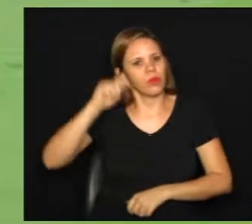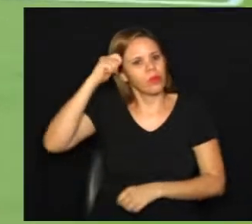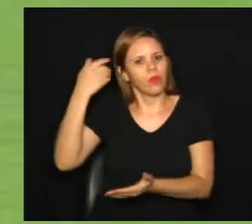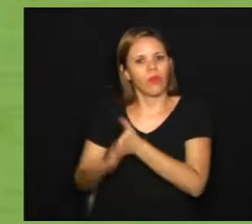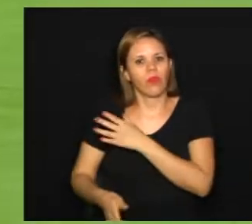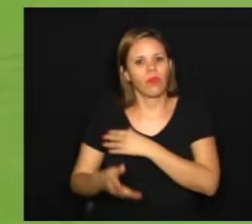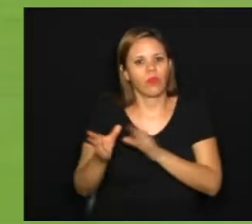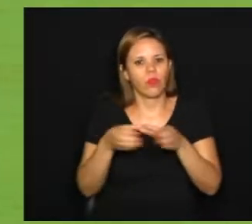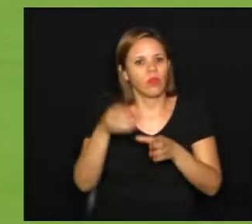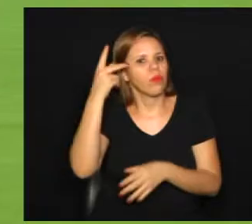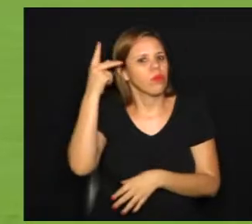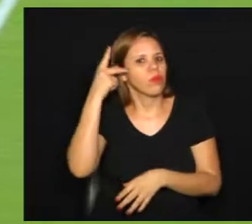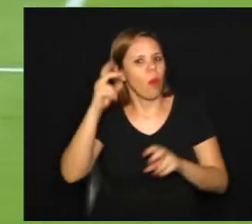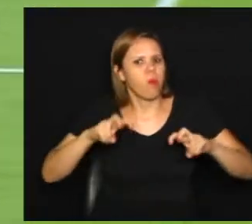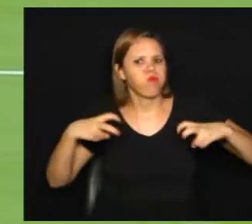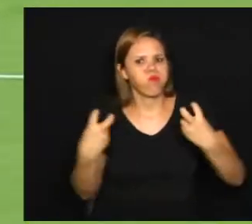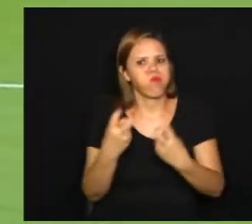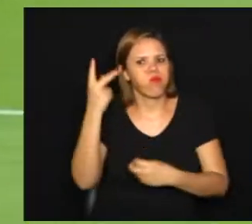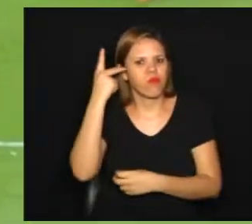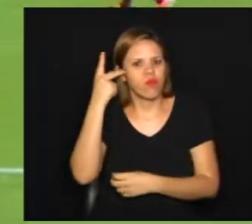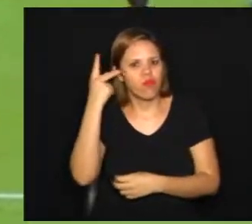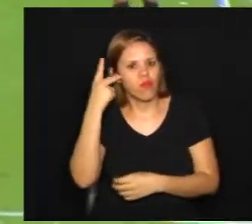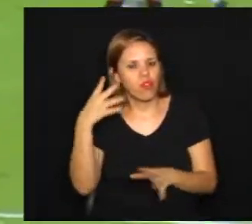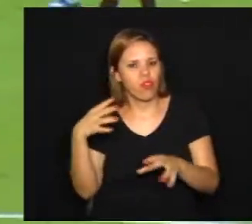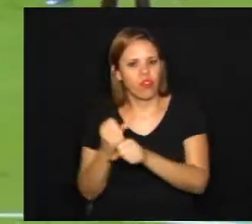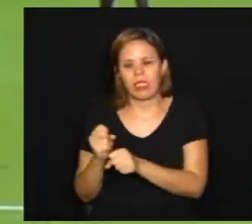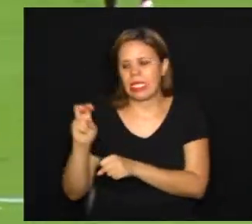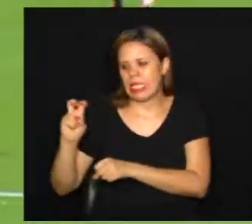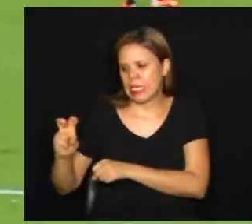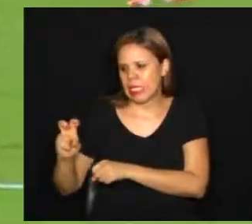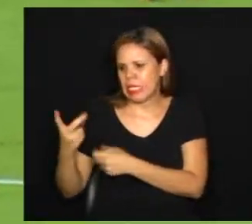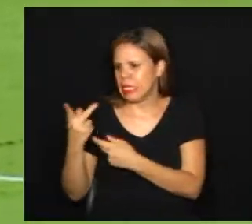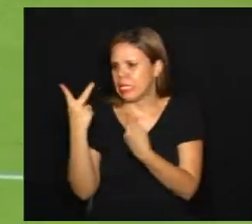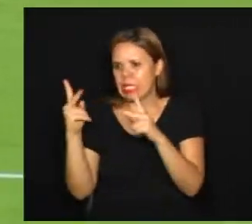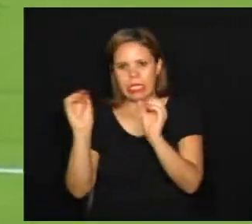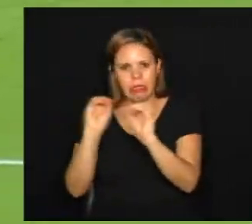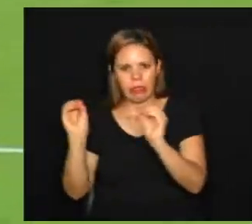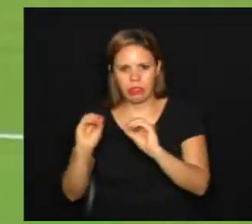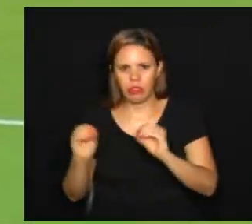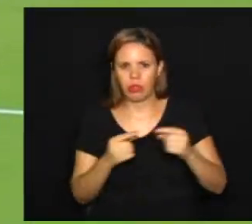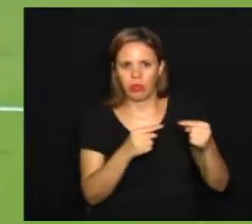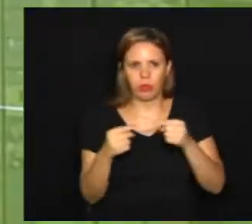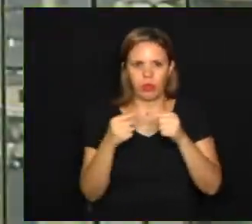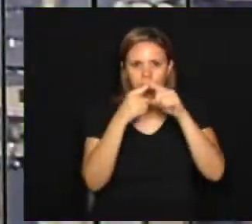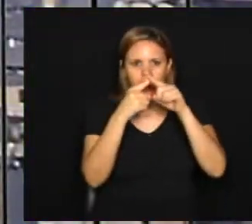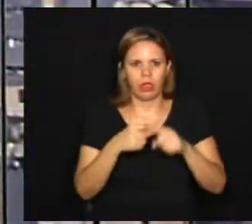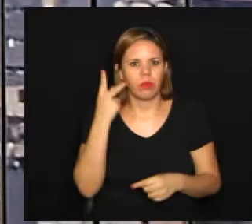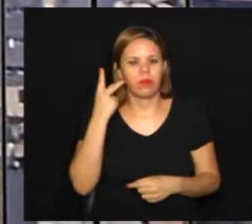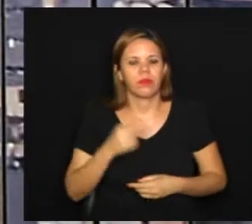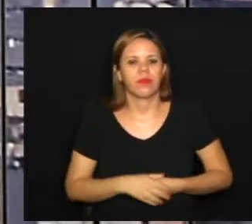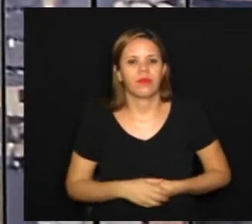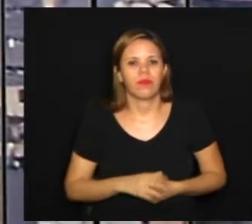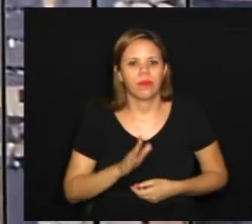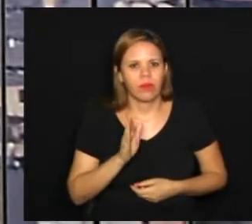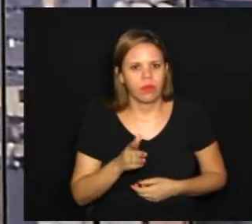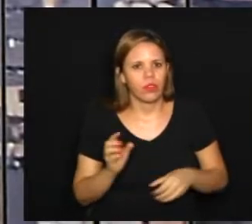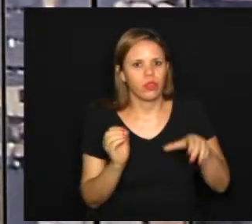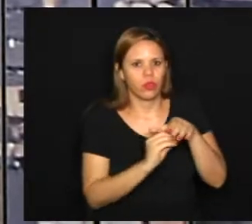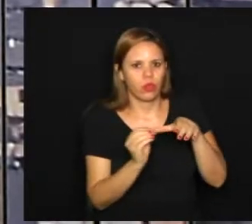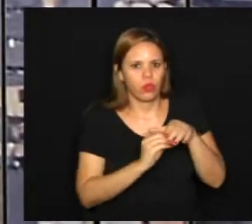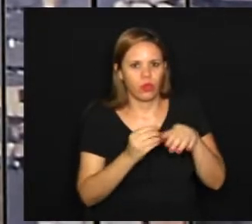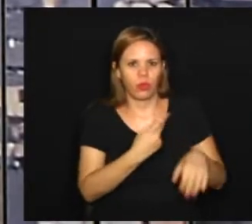São Paulo no Morumbi e acumula agora 5 partidas sem vitória no Campeonato Paulista. Já já os gols